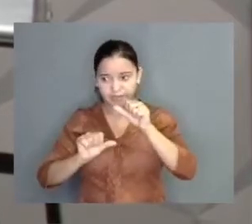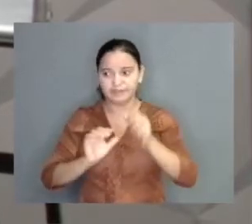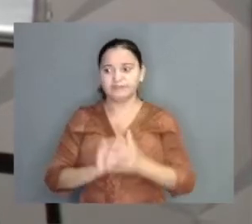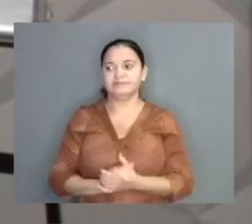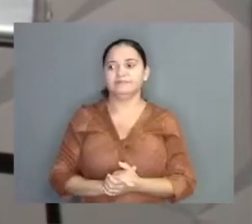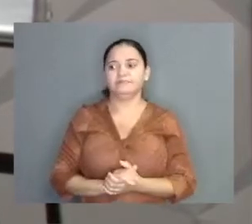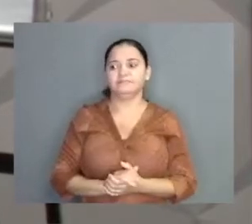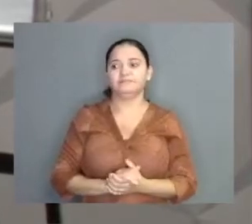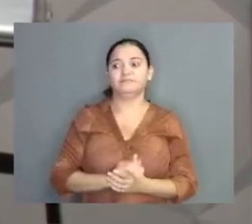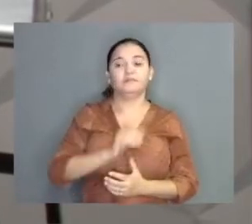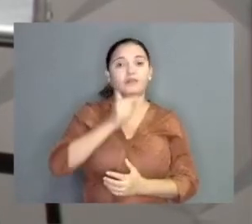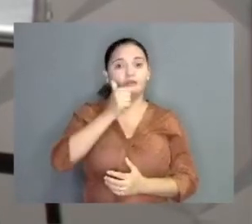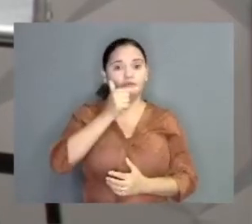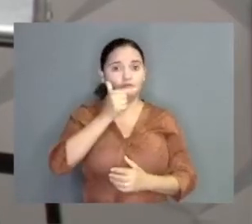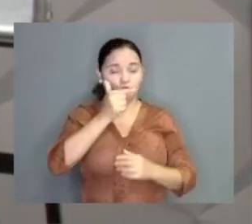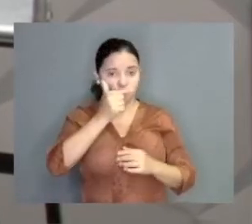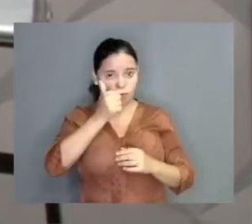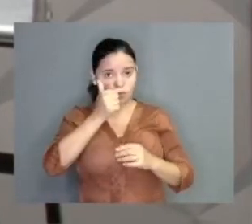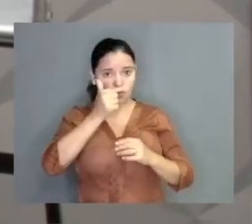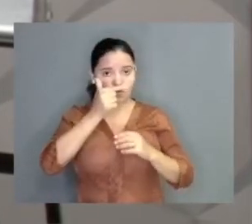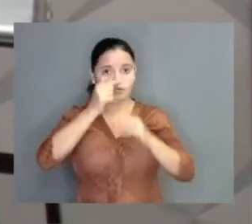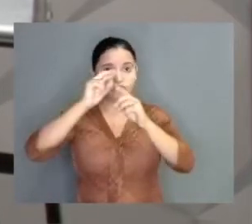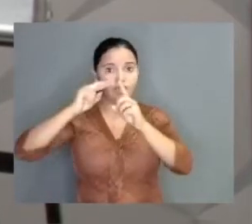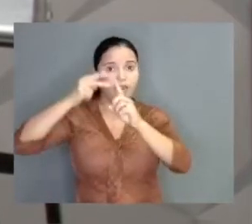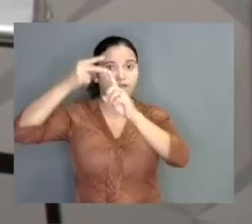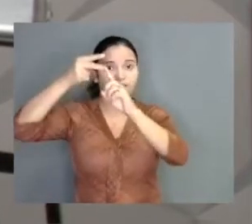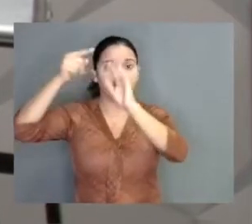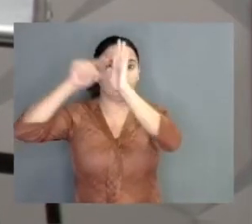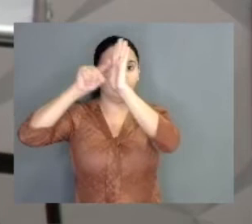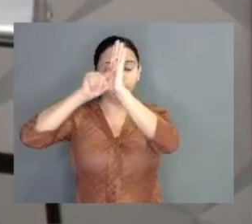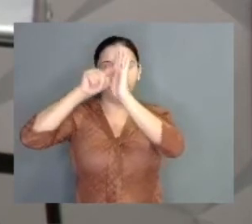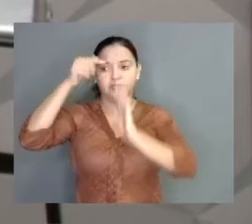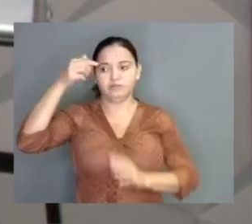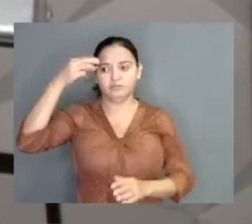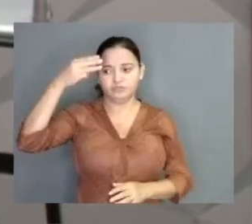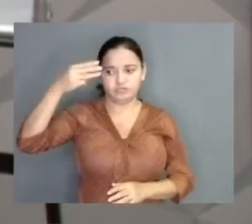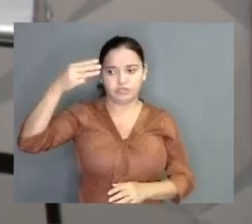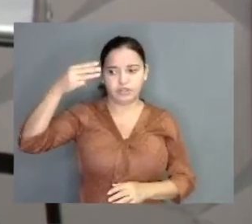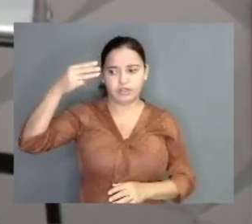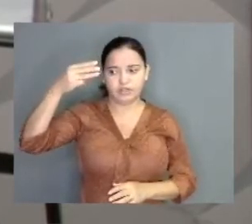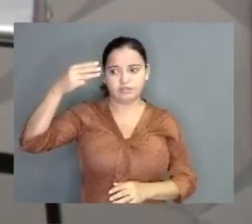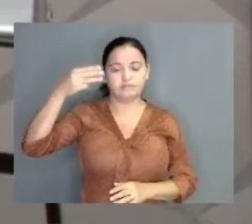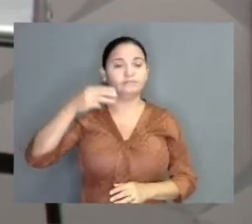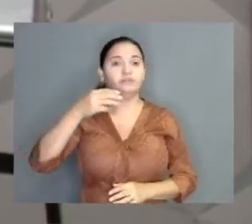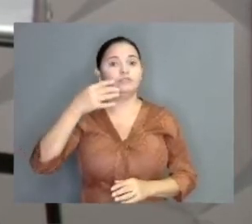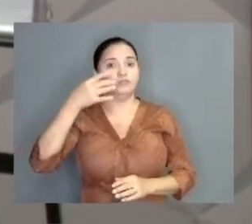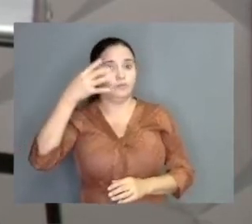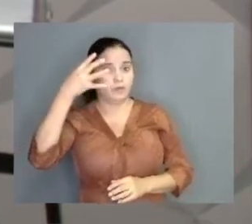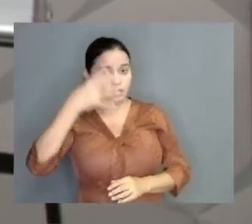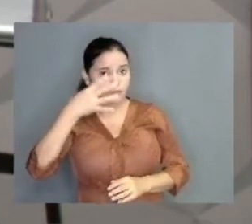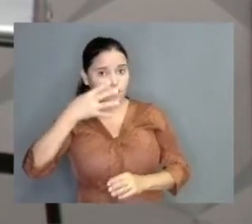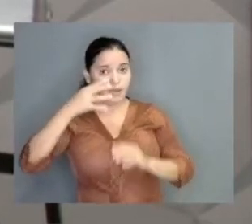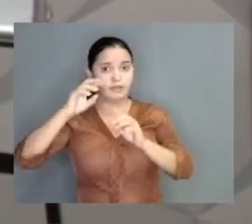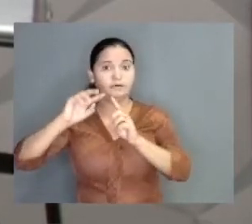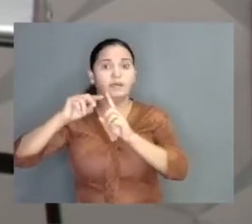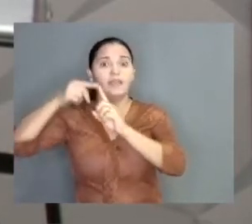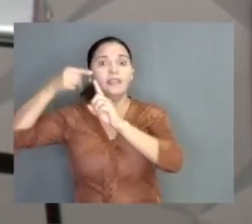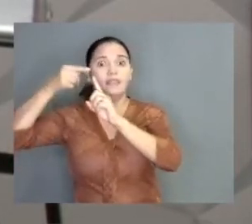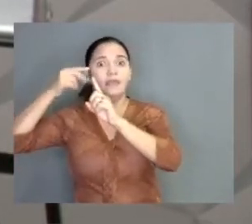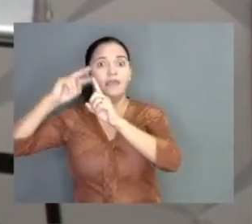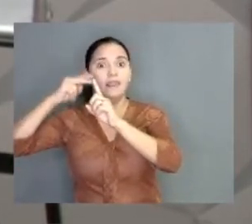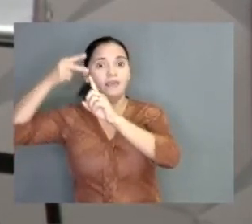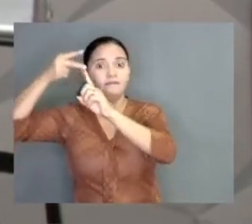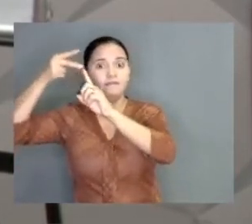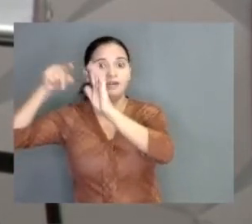2 elevado a menos 3 sobre 4 elevado a menos 5. Inverte. Quem